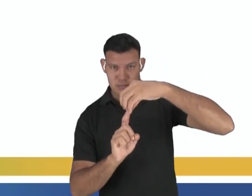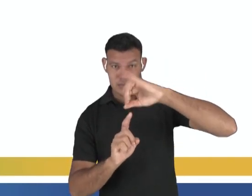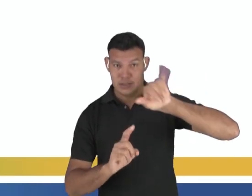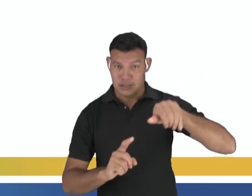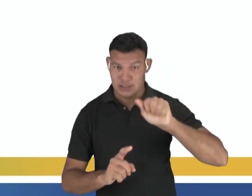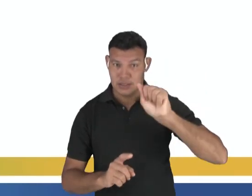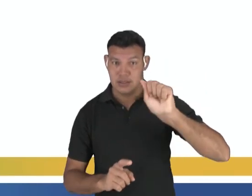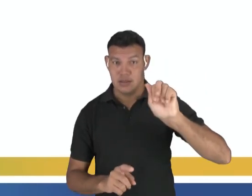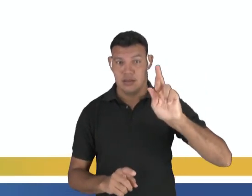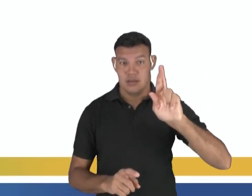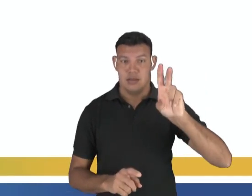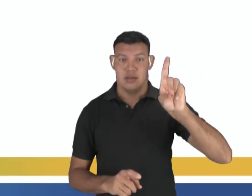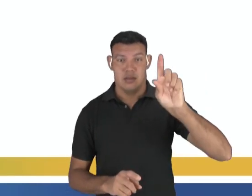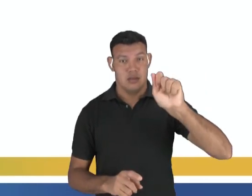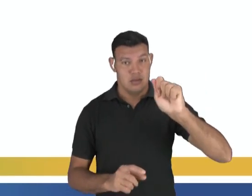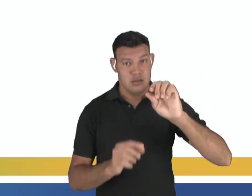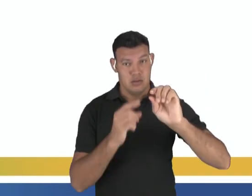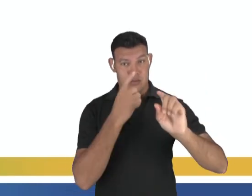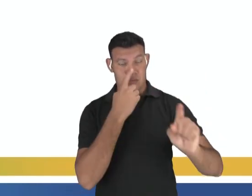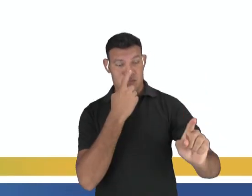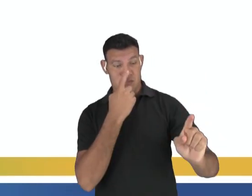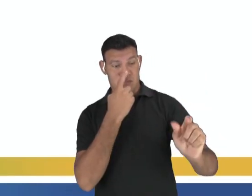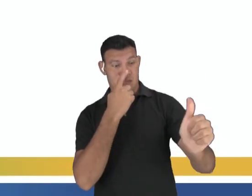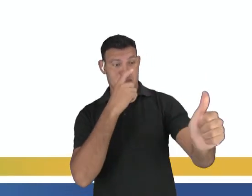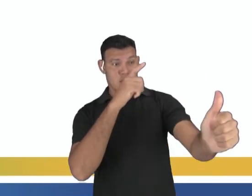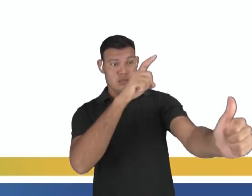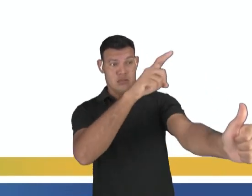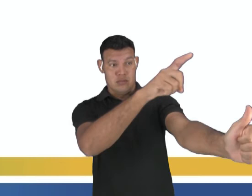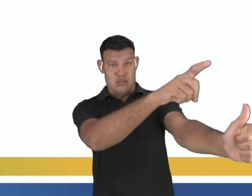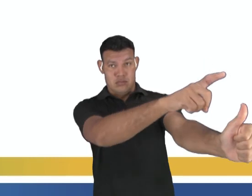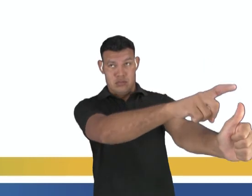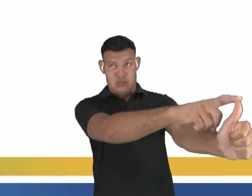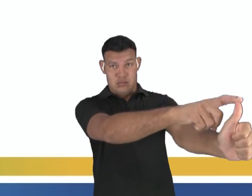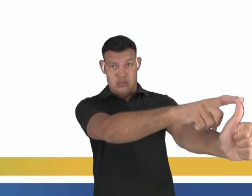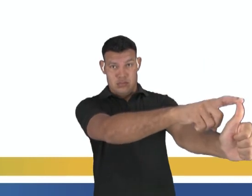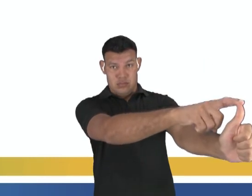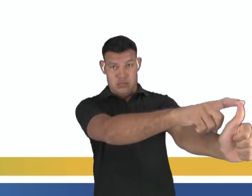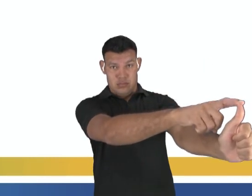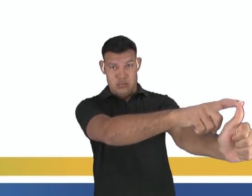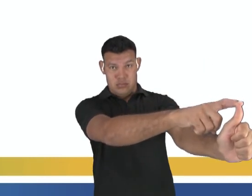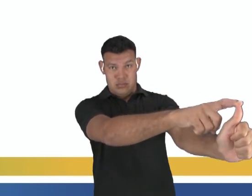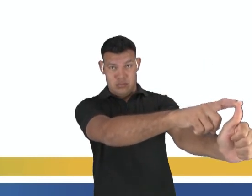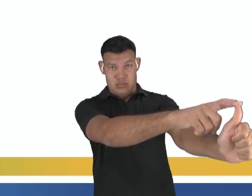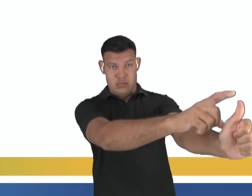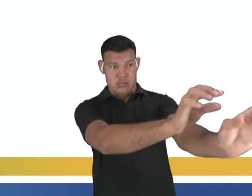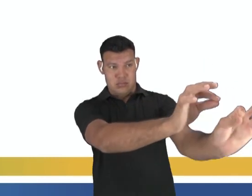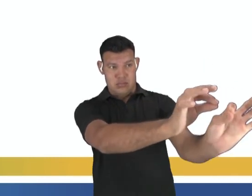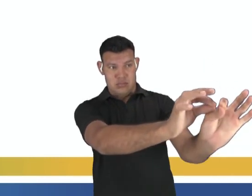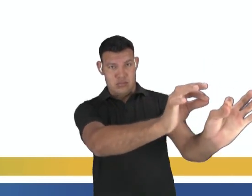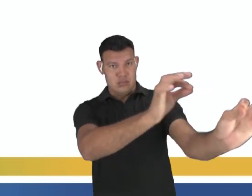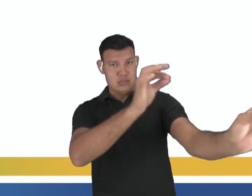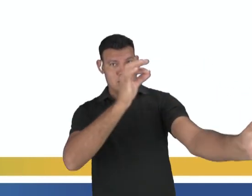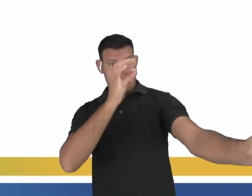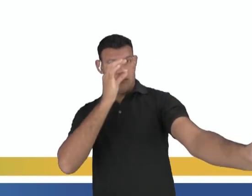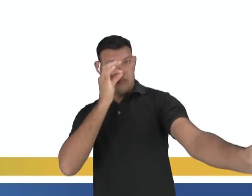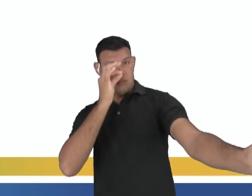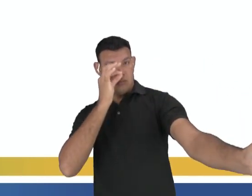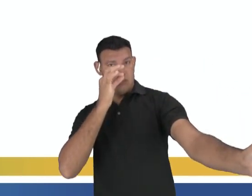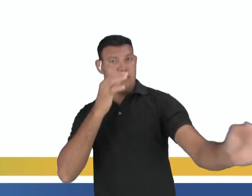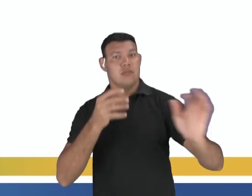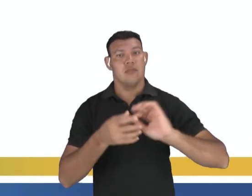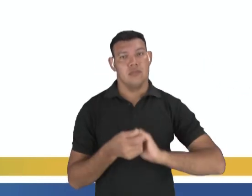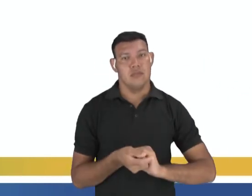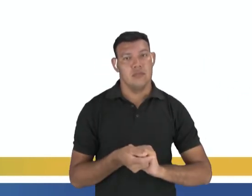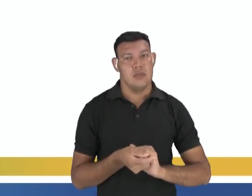sou que uma jarda seria o comprimento entre a ponta do seu nariz né e o Polegar do seu